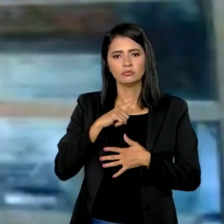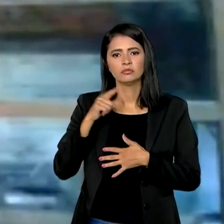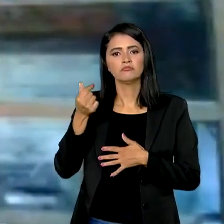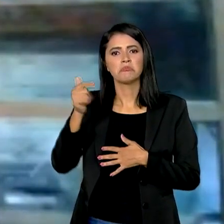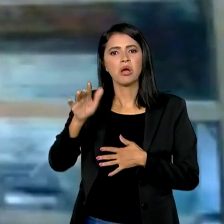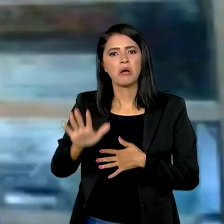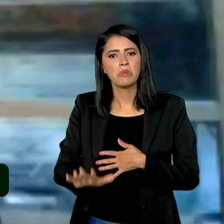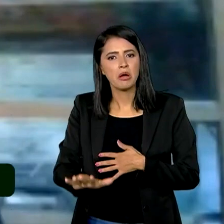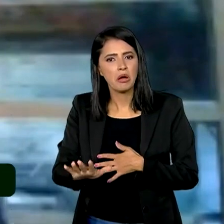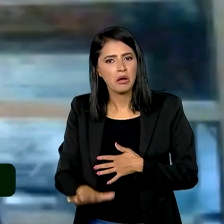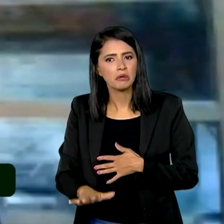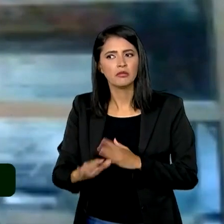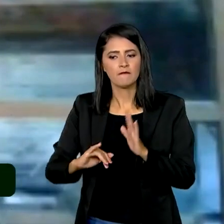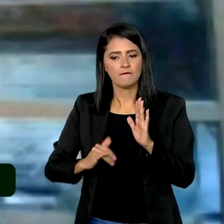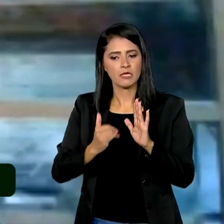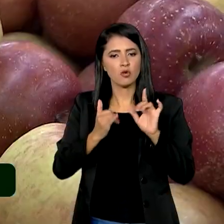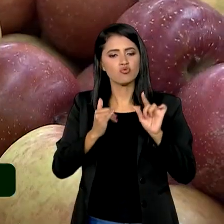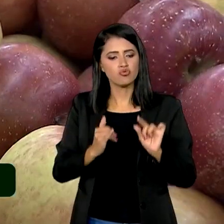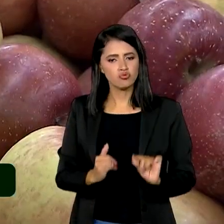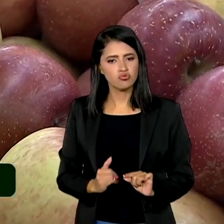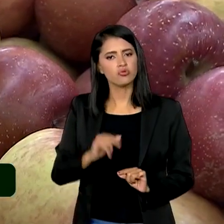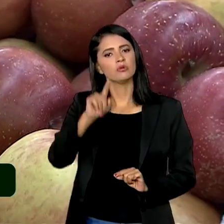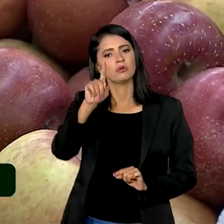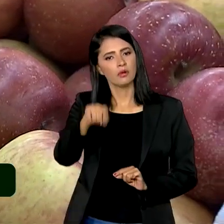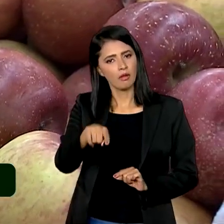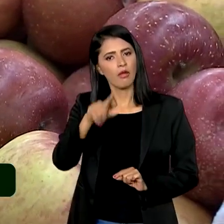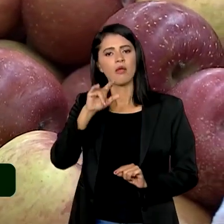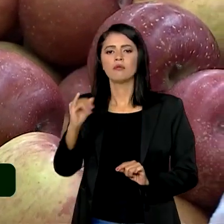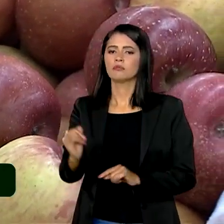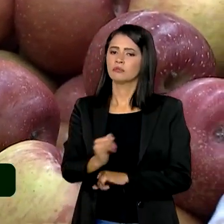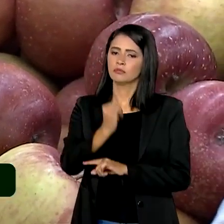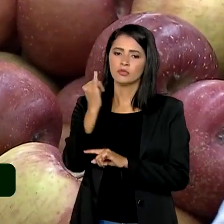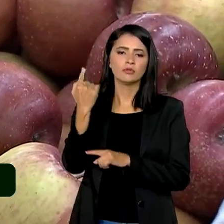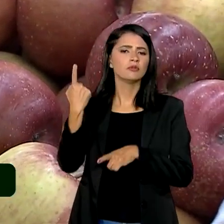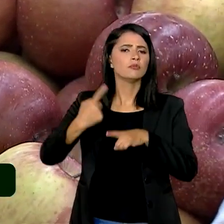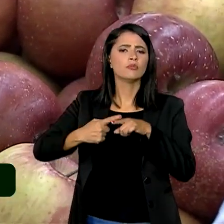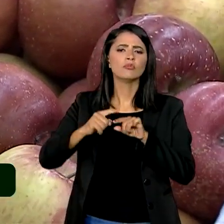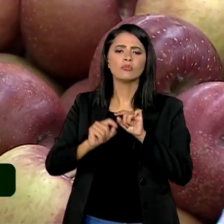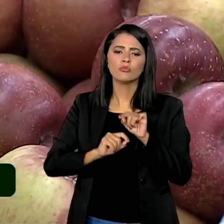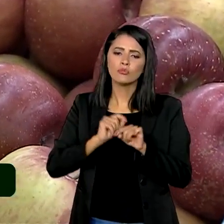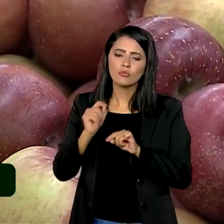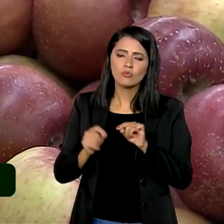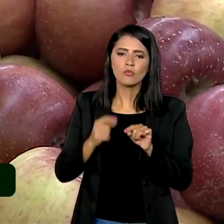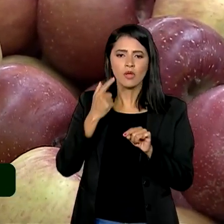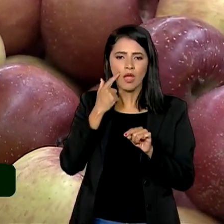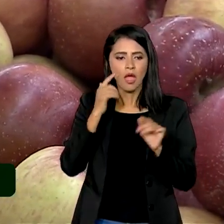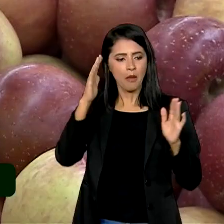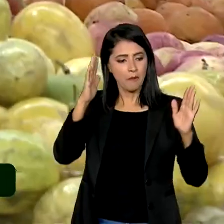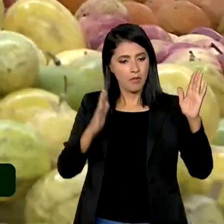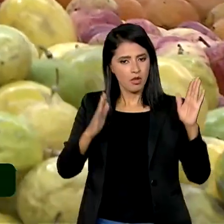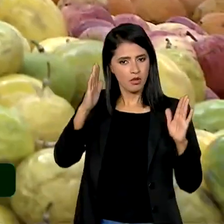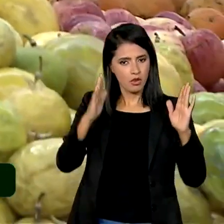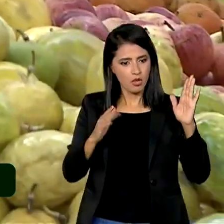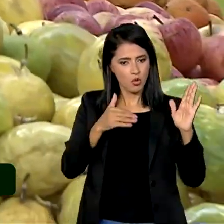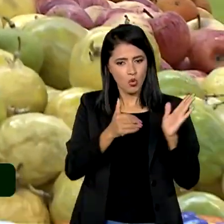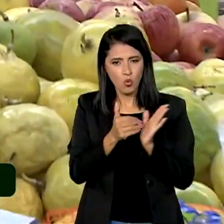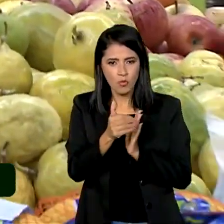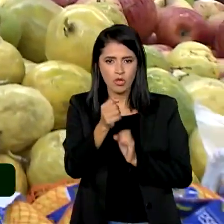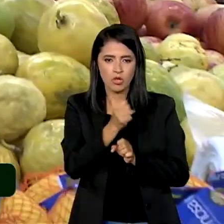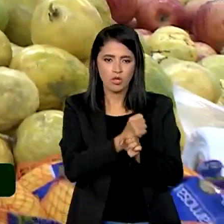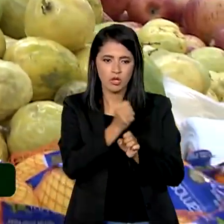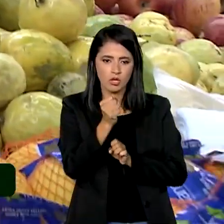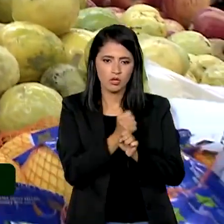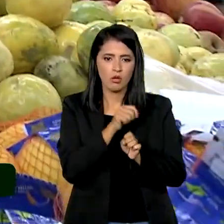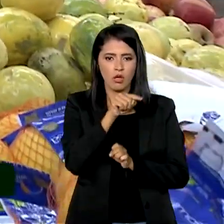uma queda. Então, isso daí é realmente algo muito importante, porque Passado o período de começo do ano,